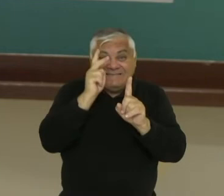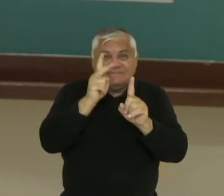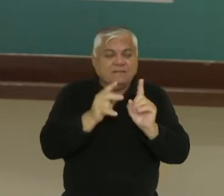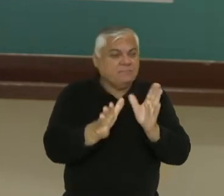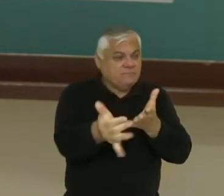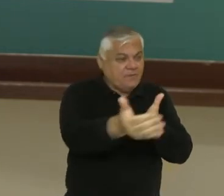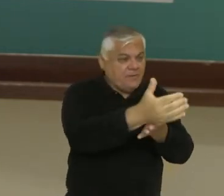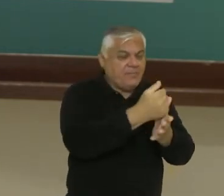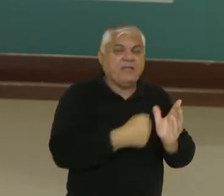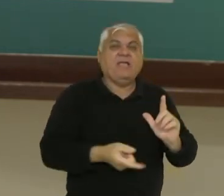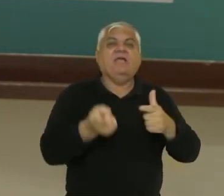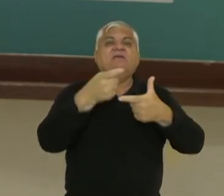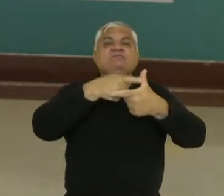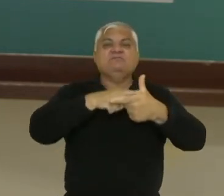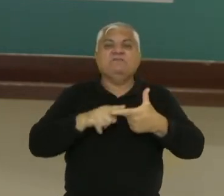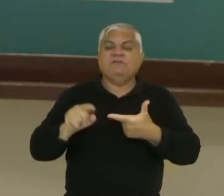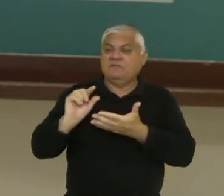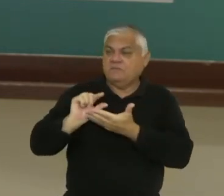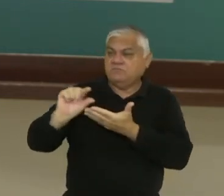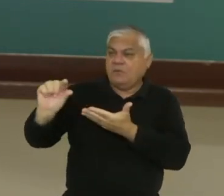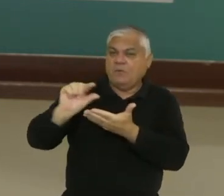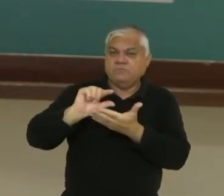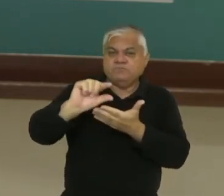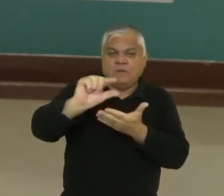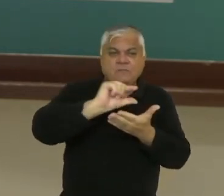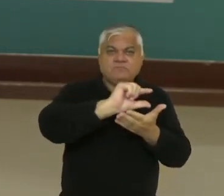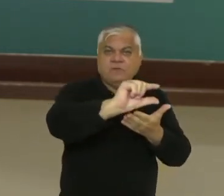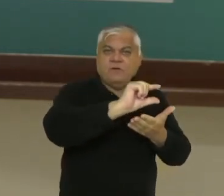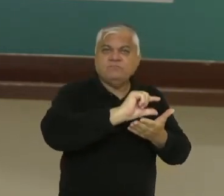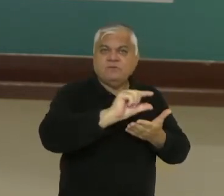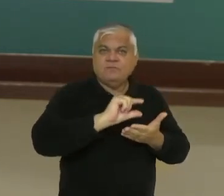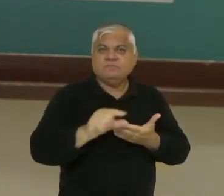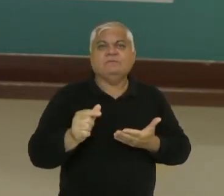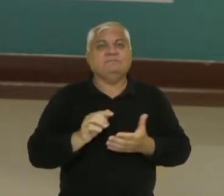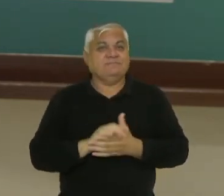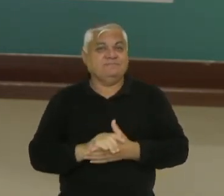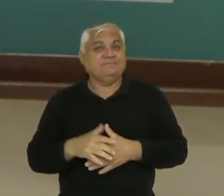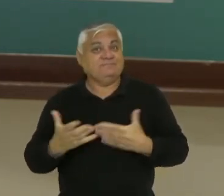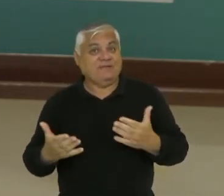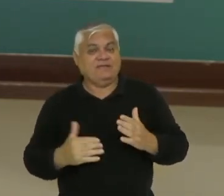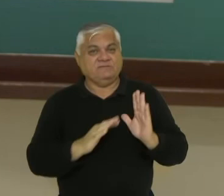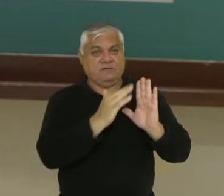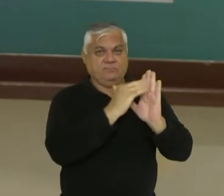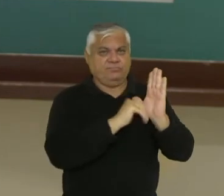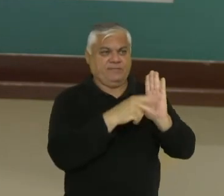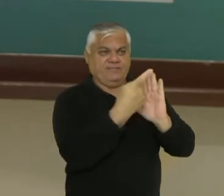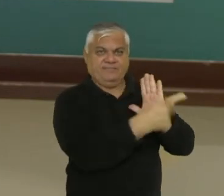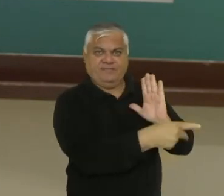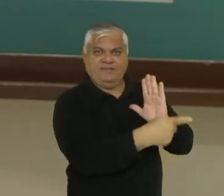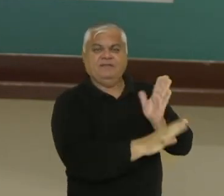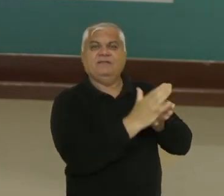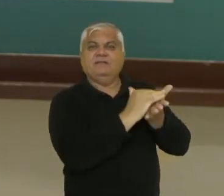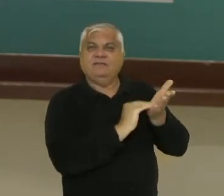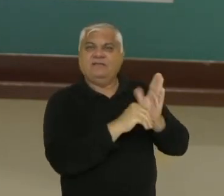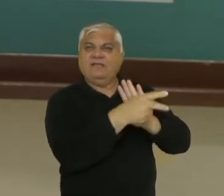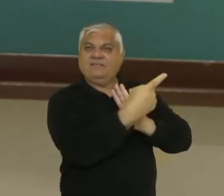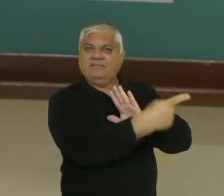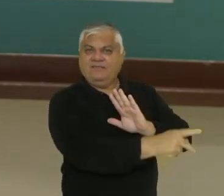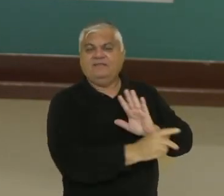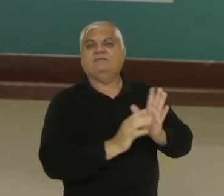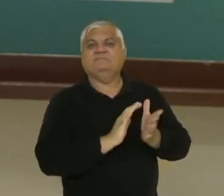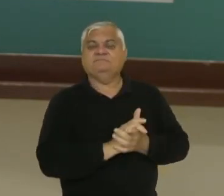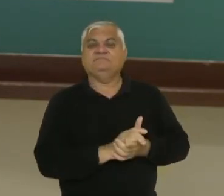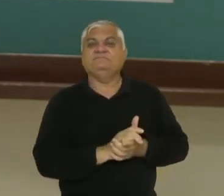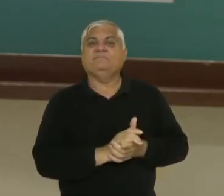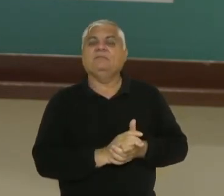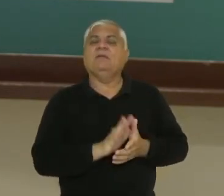dividir o valor dos imóveis em relação a cada uma das cotas. Claro, tirando uma parte que a gente chama da gestão do